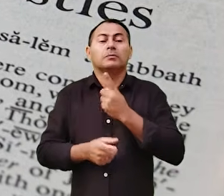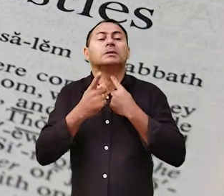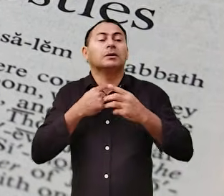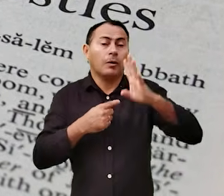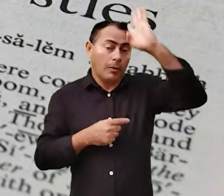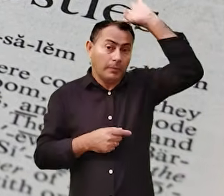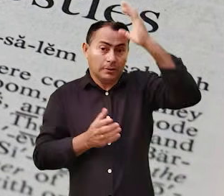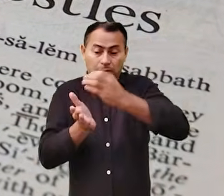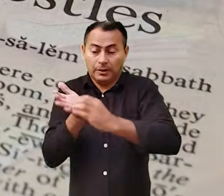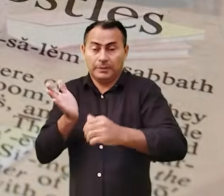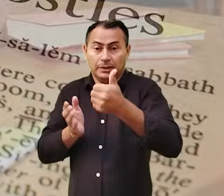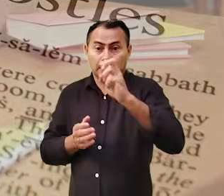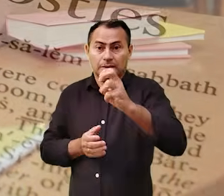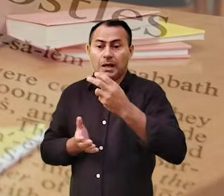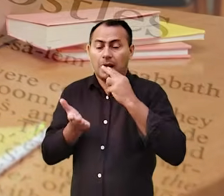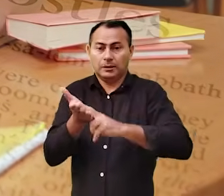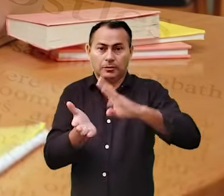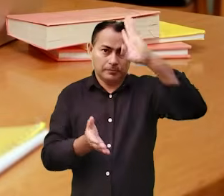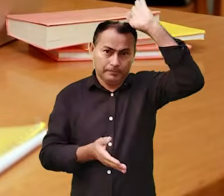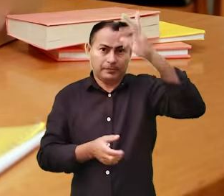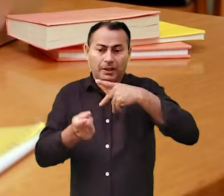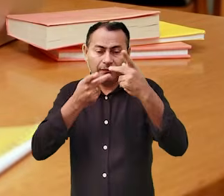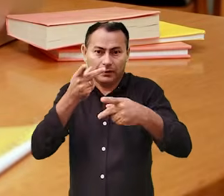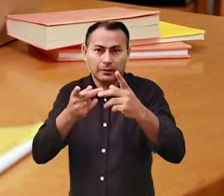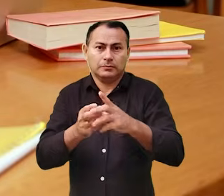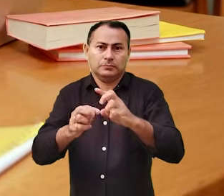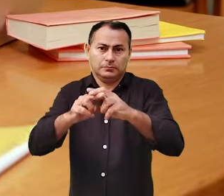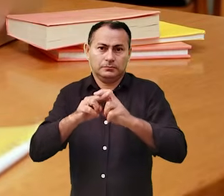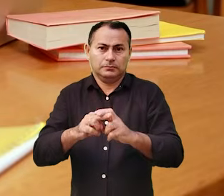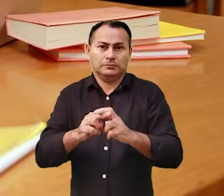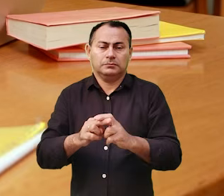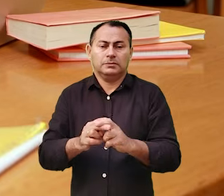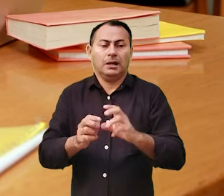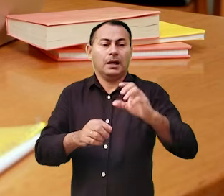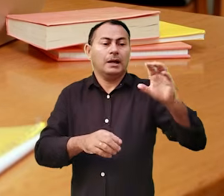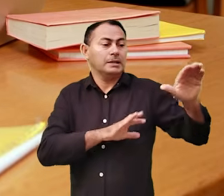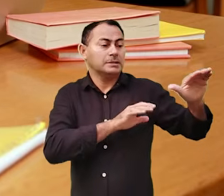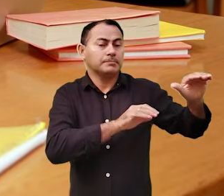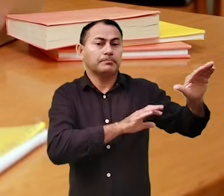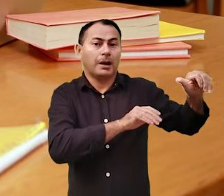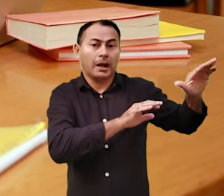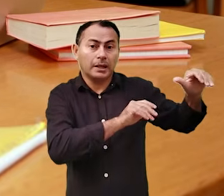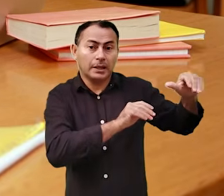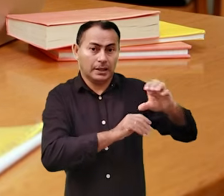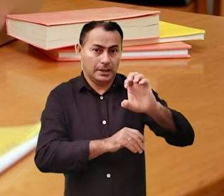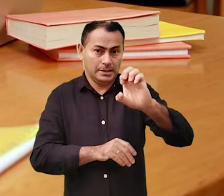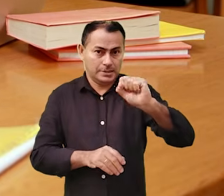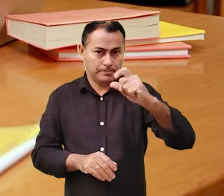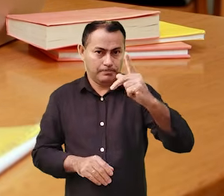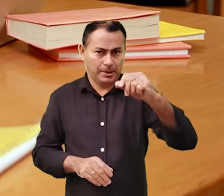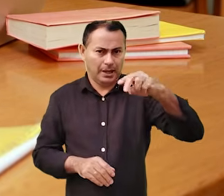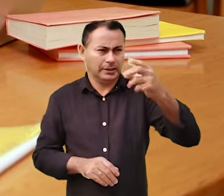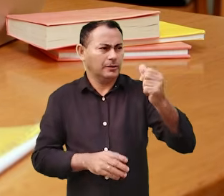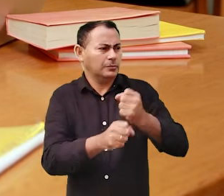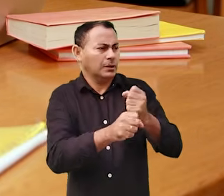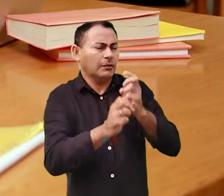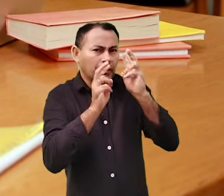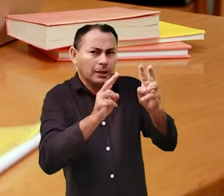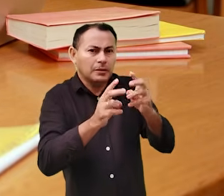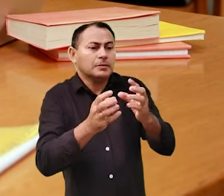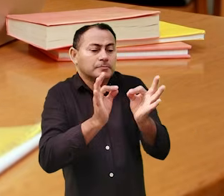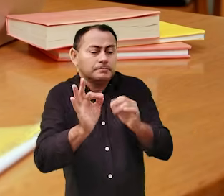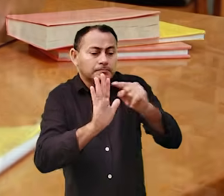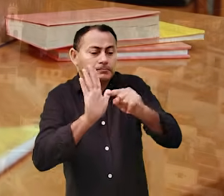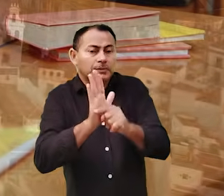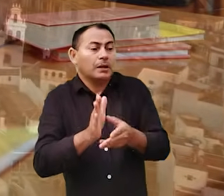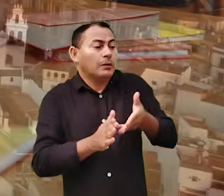Roma, mas no capítulo 15 de Romanos, ele falou sobre a Espanha. Visto que há muitos anos anseio